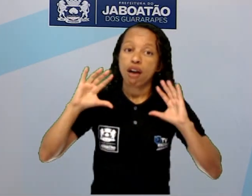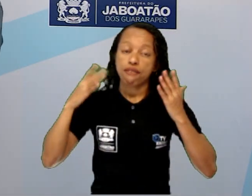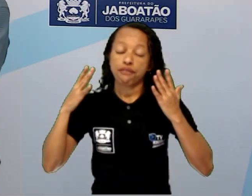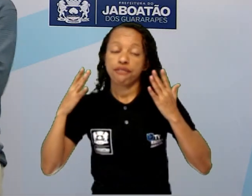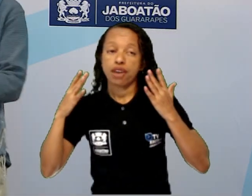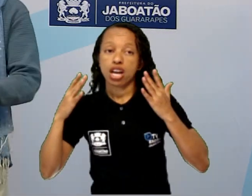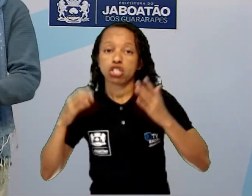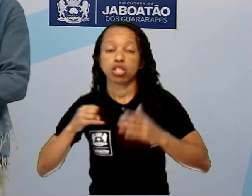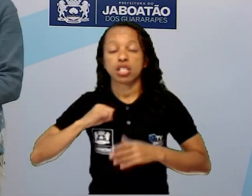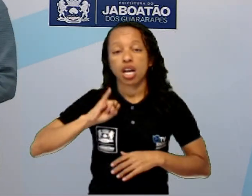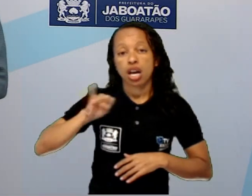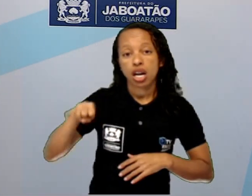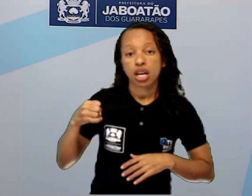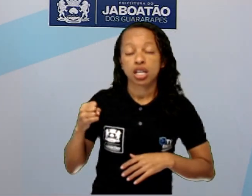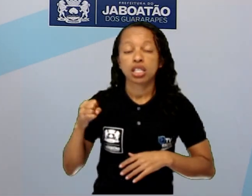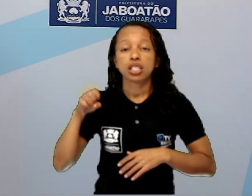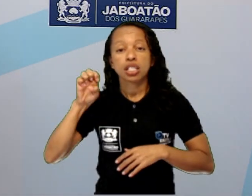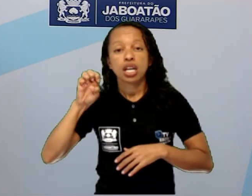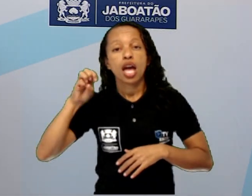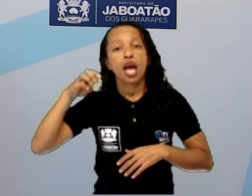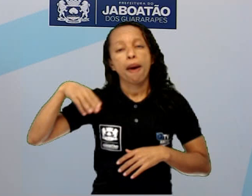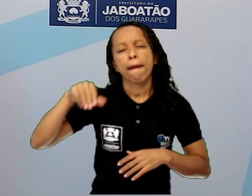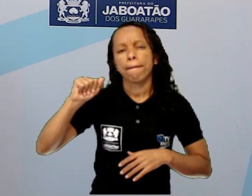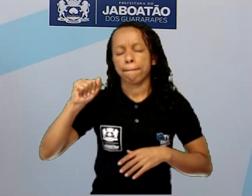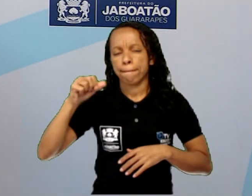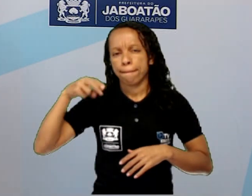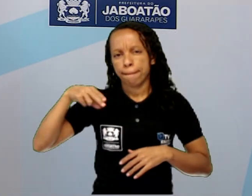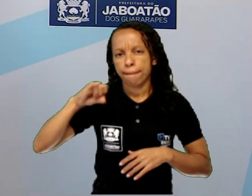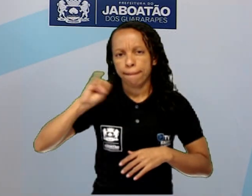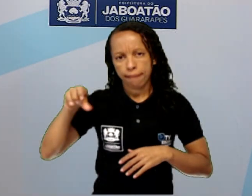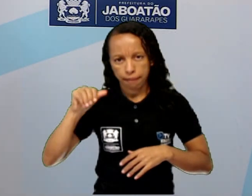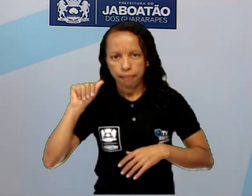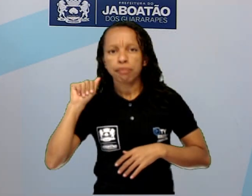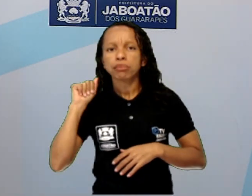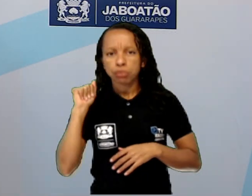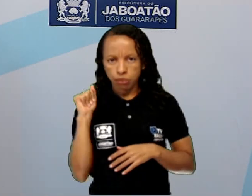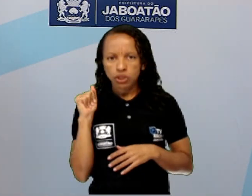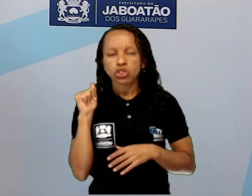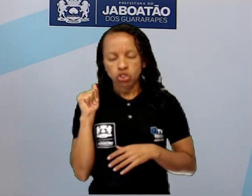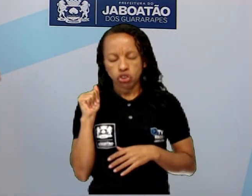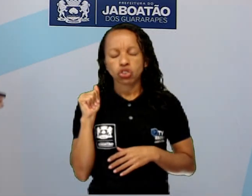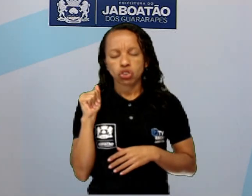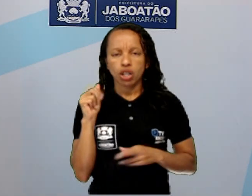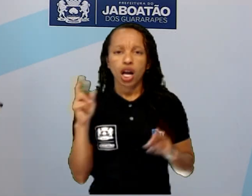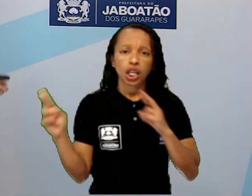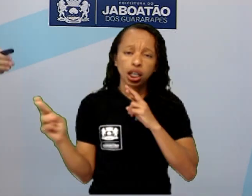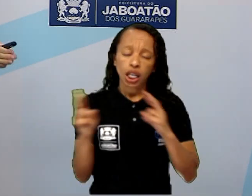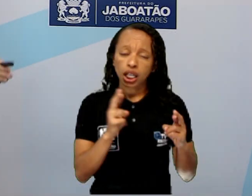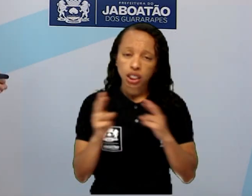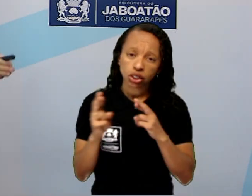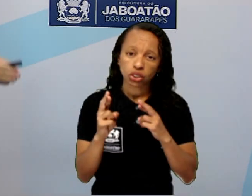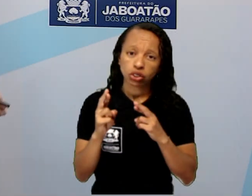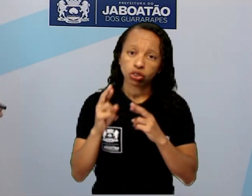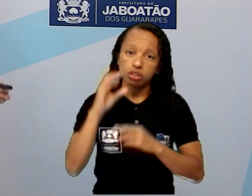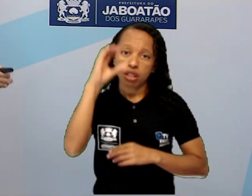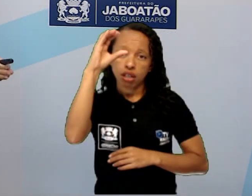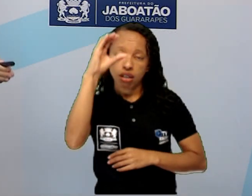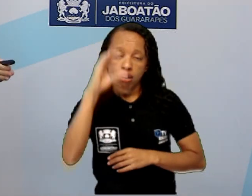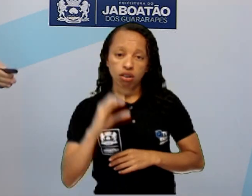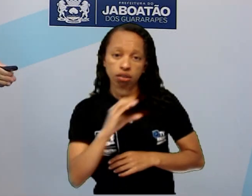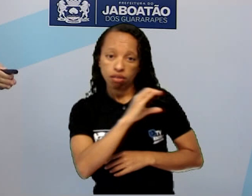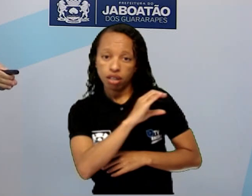da Conceição, que no sincretismo religioso, ou seja, na relação dos santos católicos com os santos, as